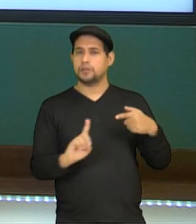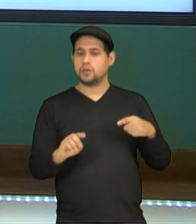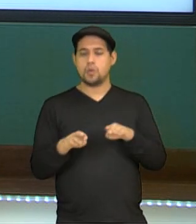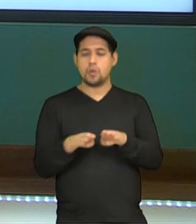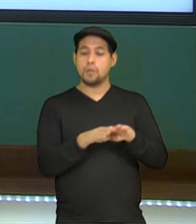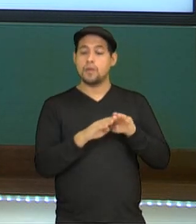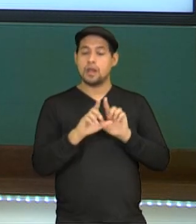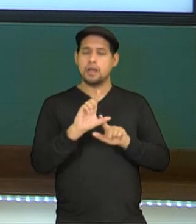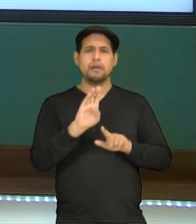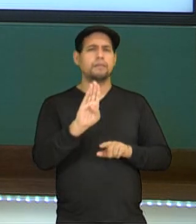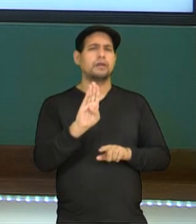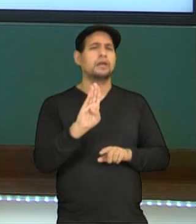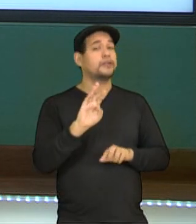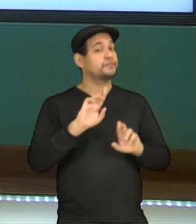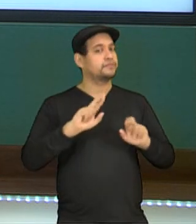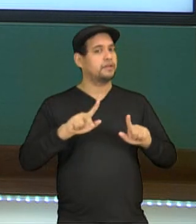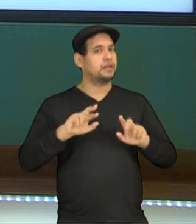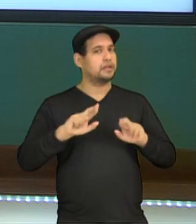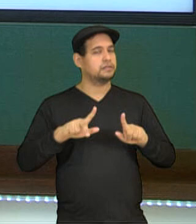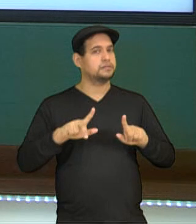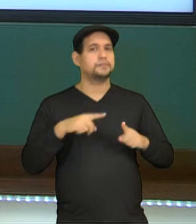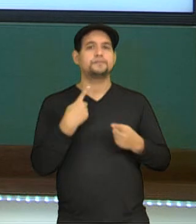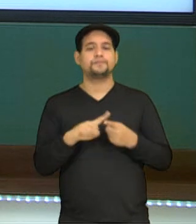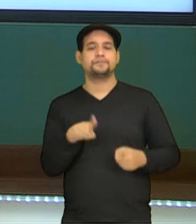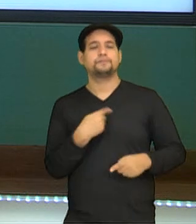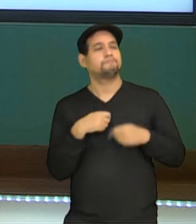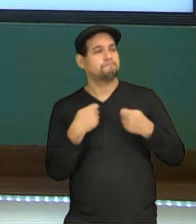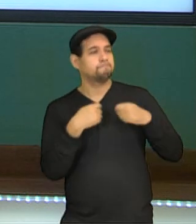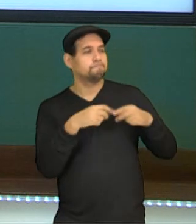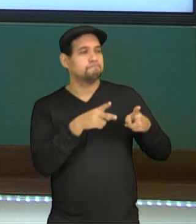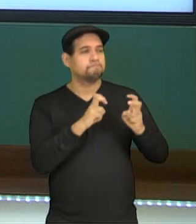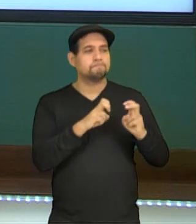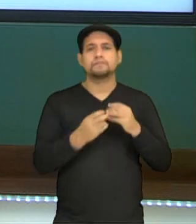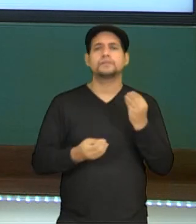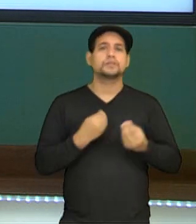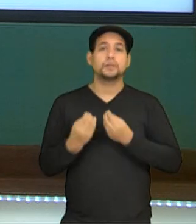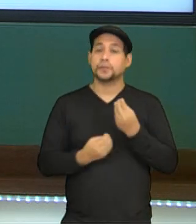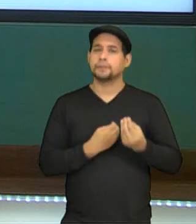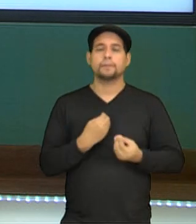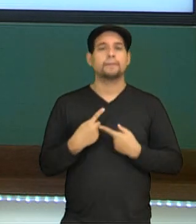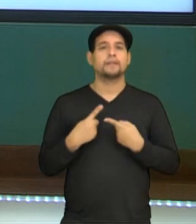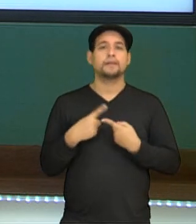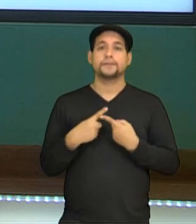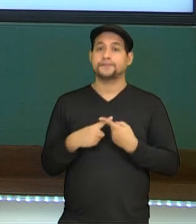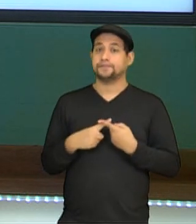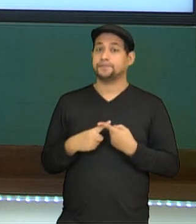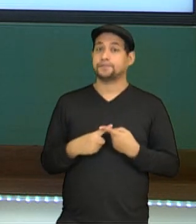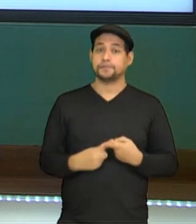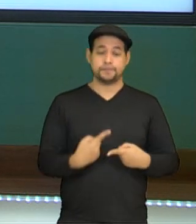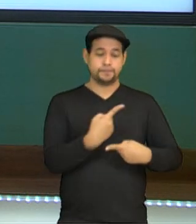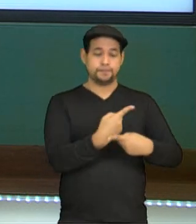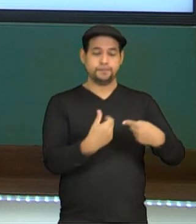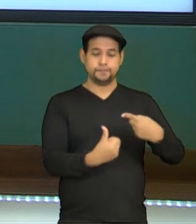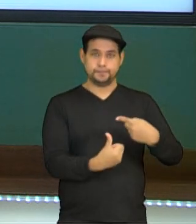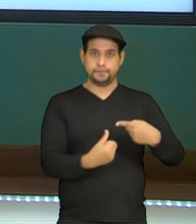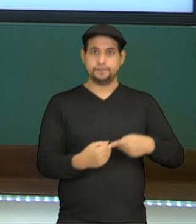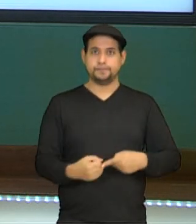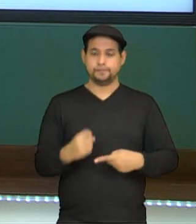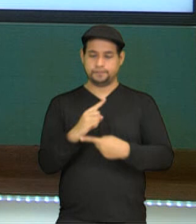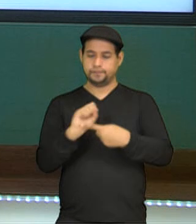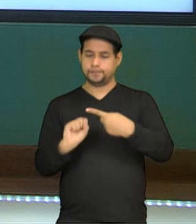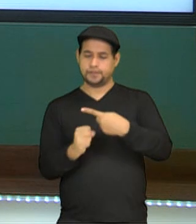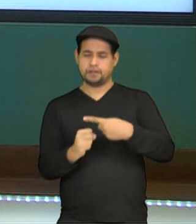B, agora na letra B é um pouquinho diferente, né? A gente tem que encontrar ali, olha só. Porque, ó, 1/6 e